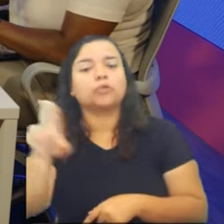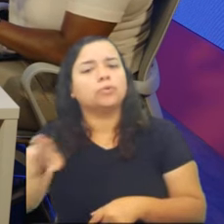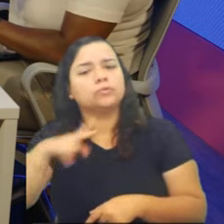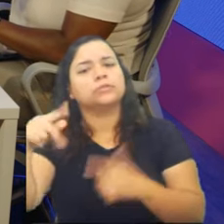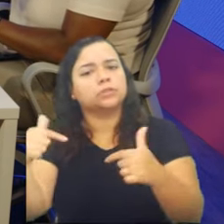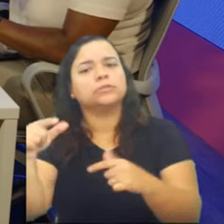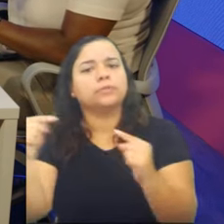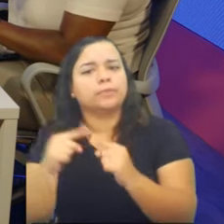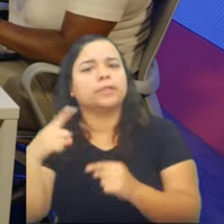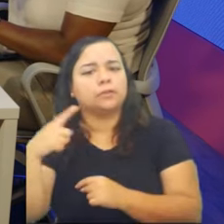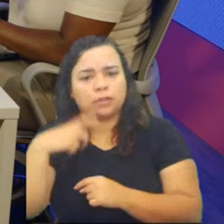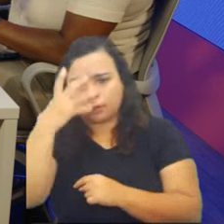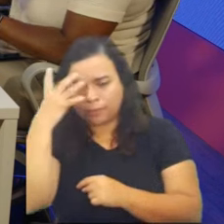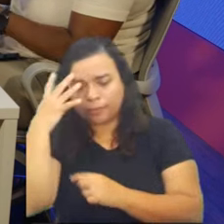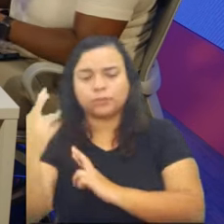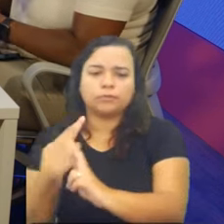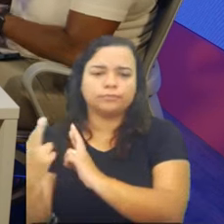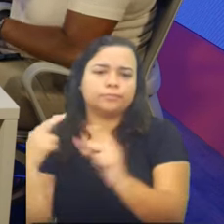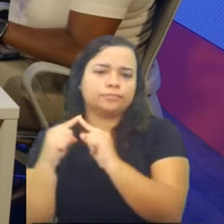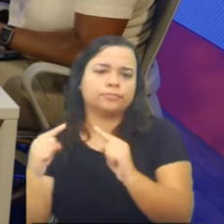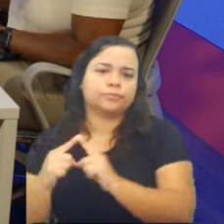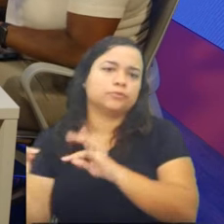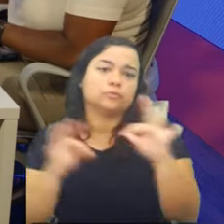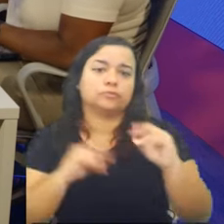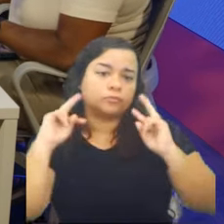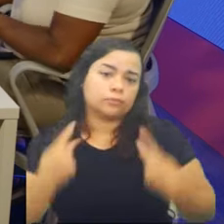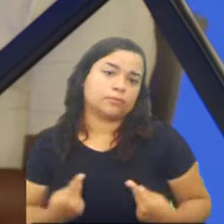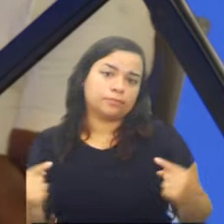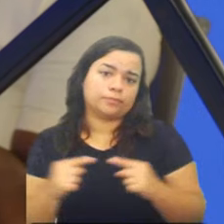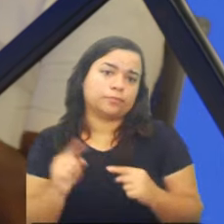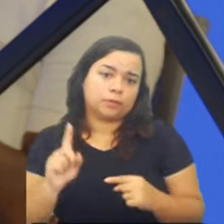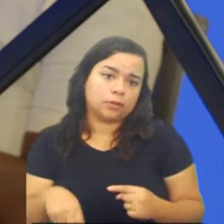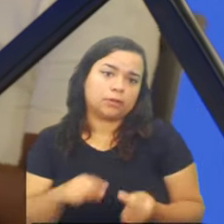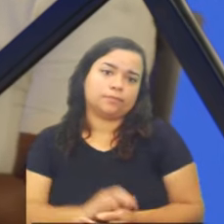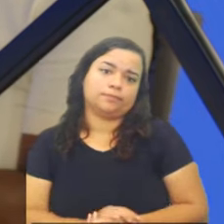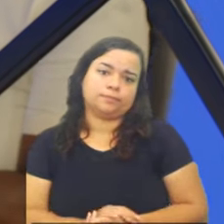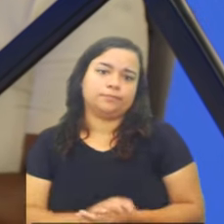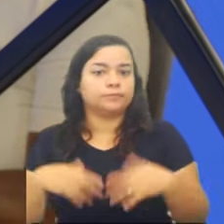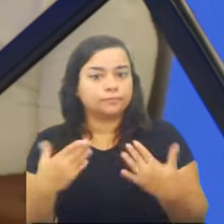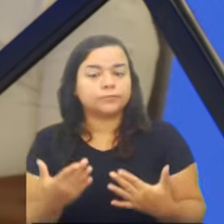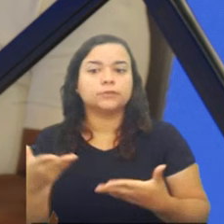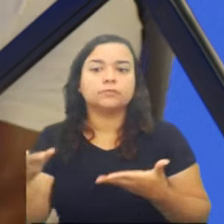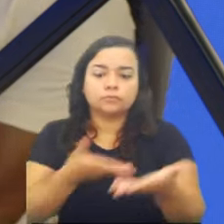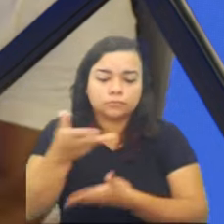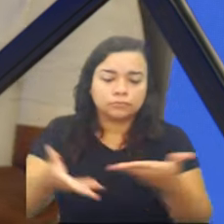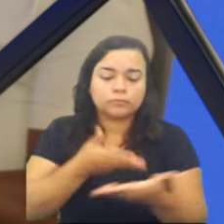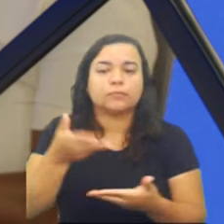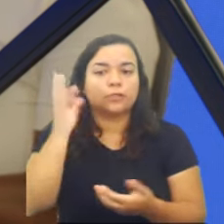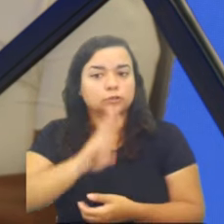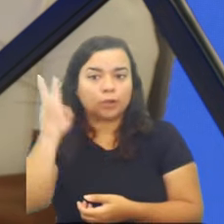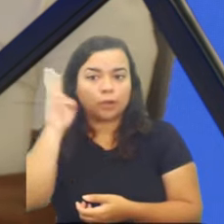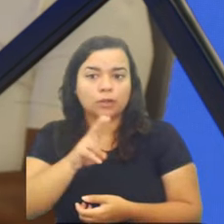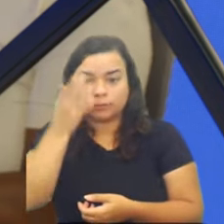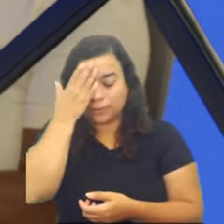o seu serviço tem gente que você tá se relacionando então no final do dia é tudo gente então estar nesses fazer essa trajetória